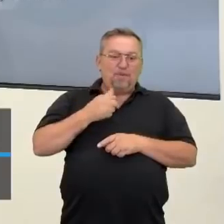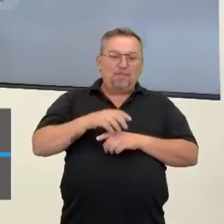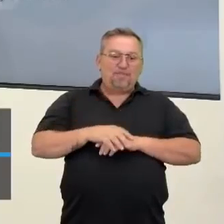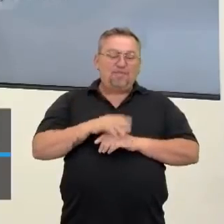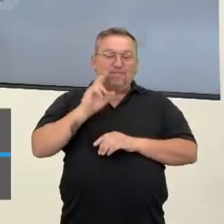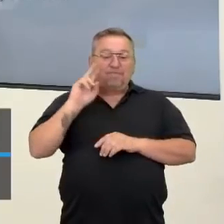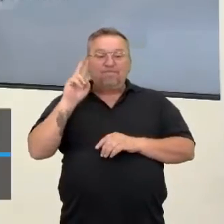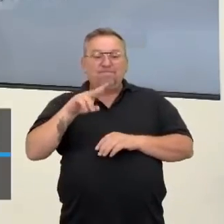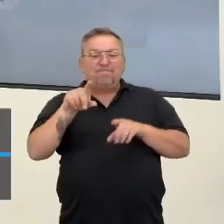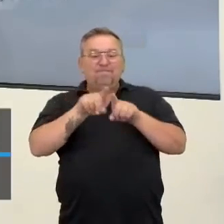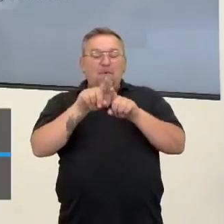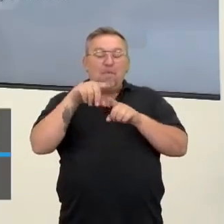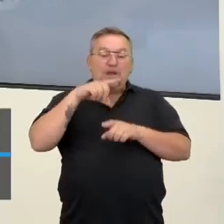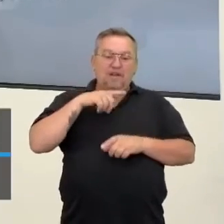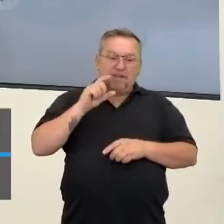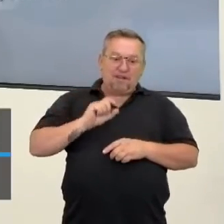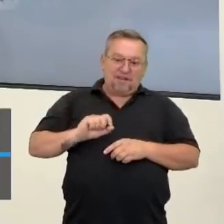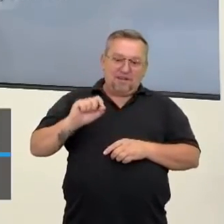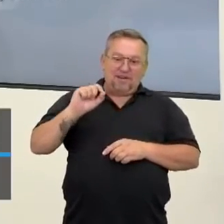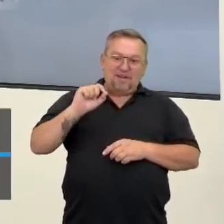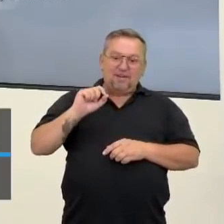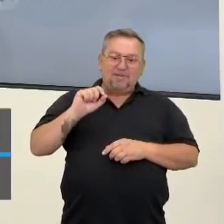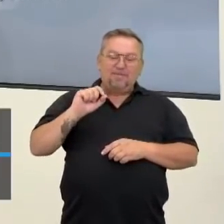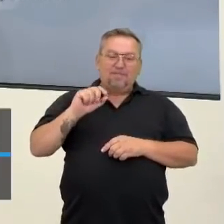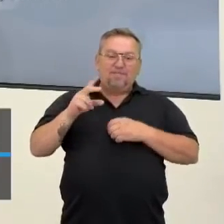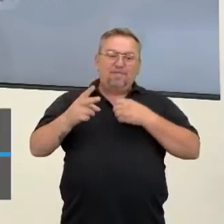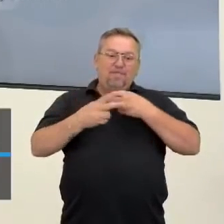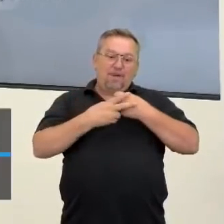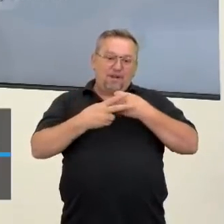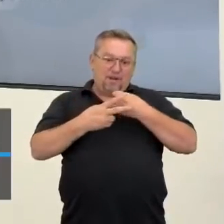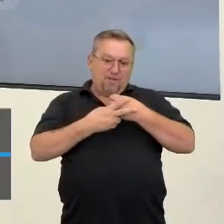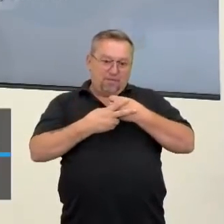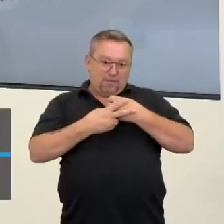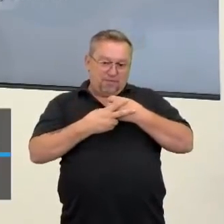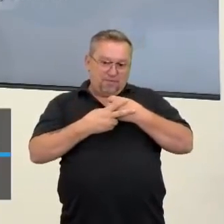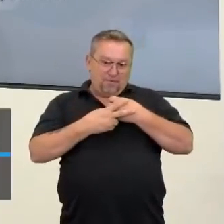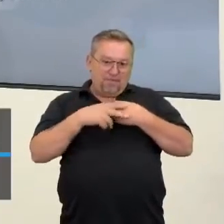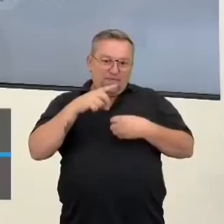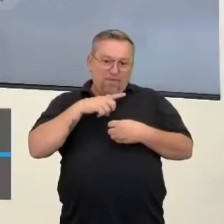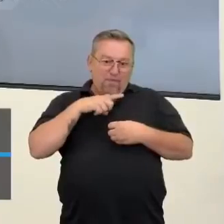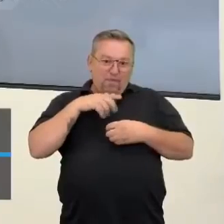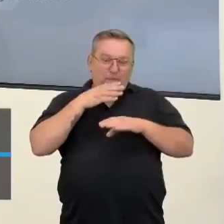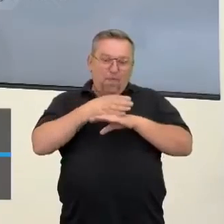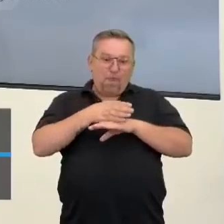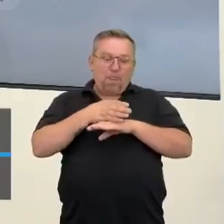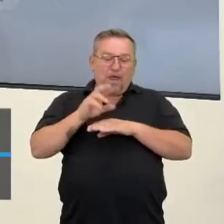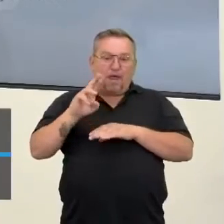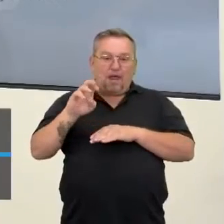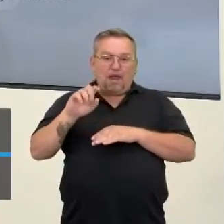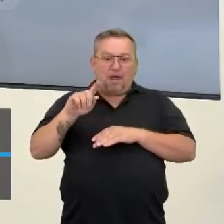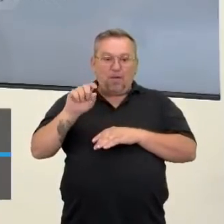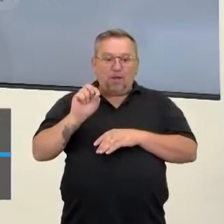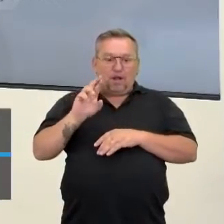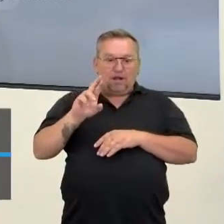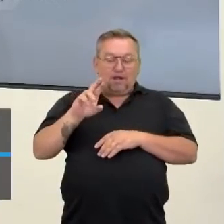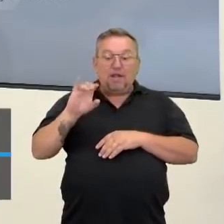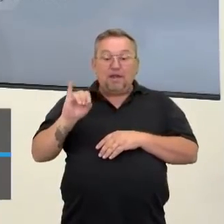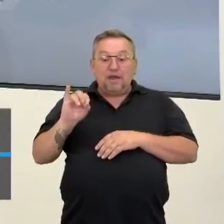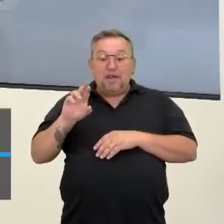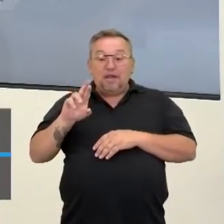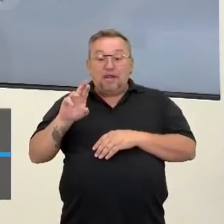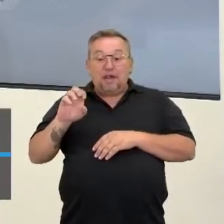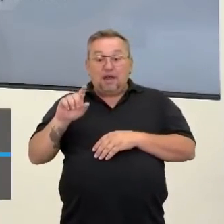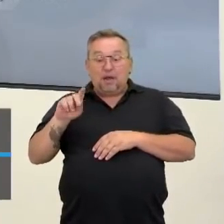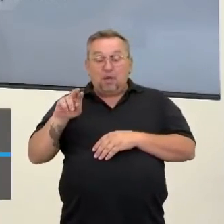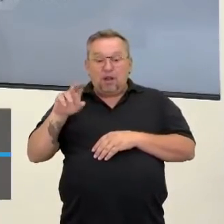vocês viram então que a gente tem os verbos aqui, né? Eles estão no forma regular, forma irregular. Então, é